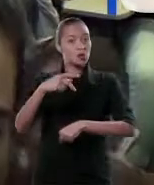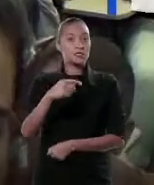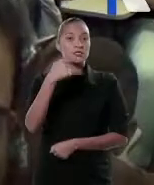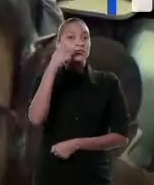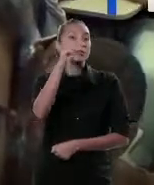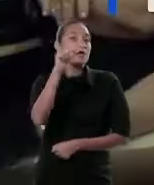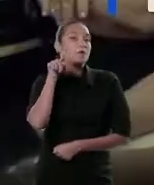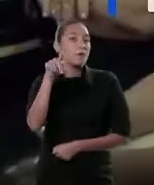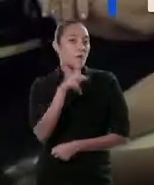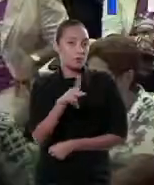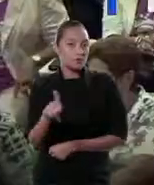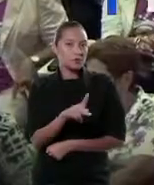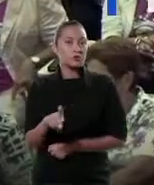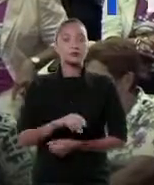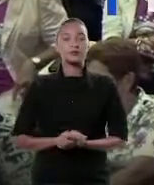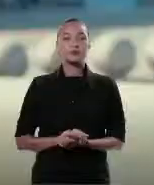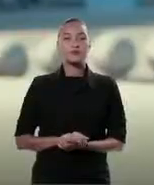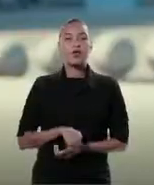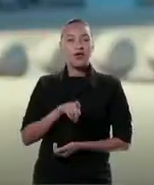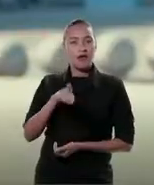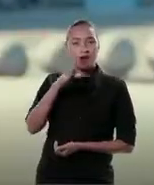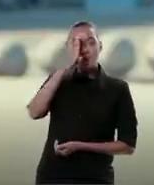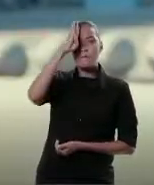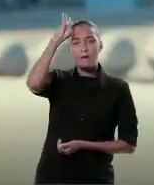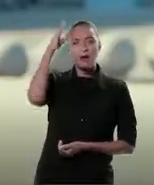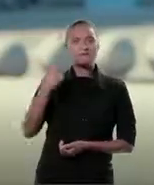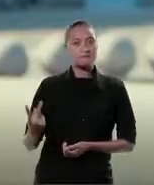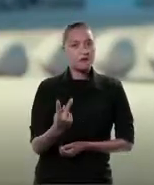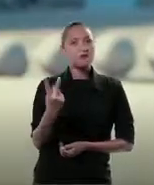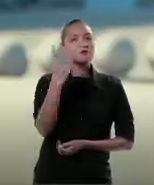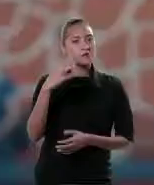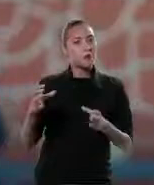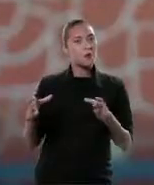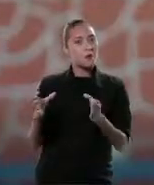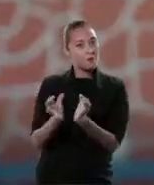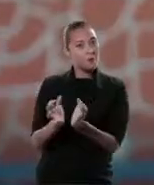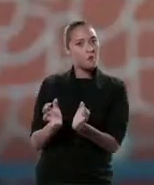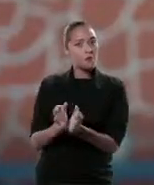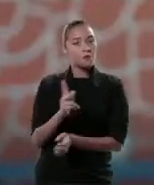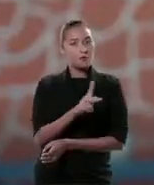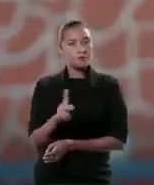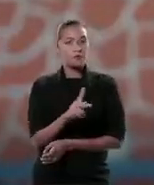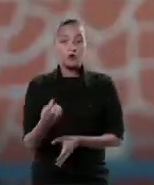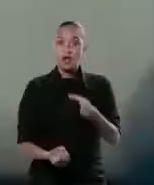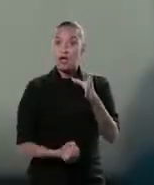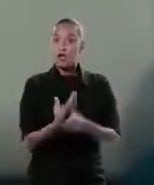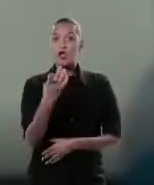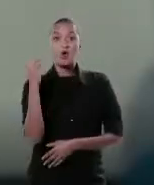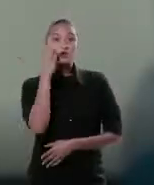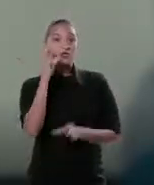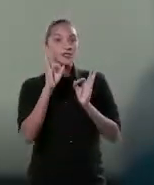Pós-graduação para quase 7 mil professores. O Omar valorizou a categoria. Ele criou a database.